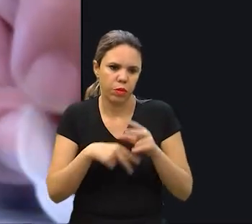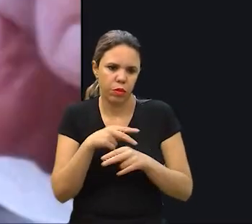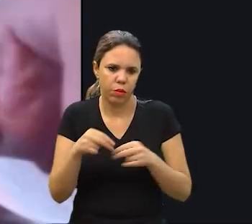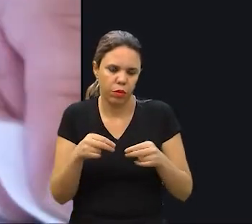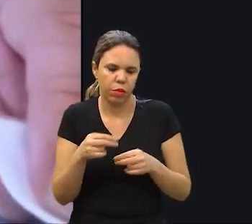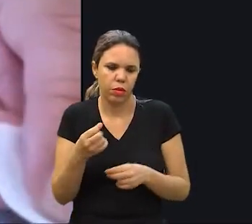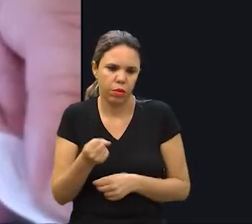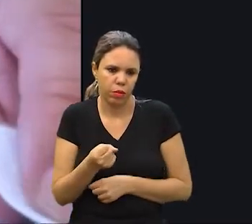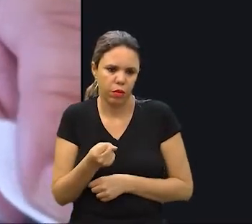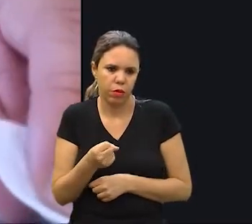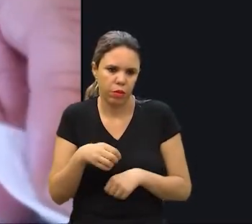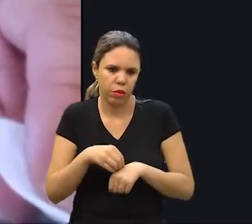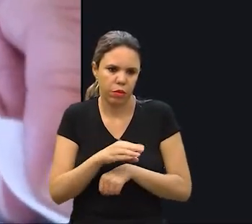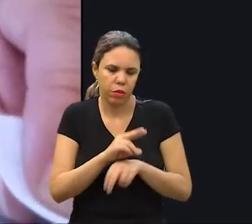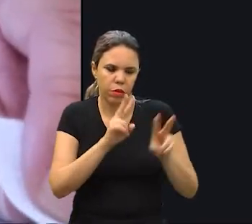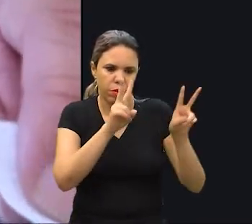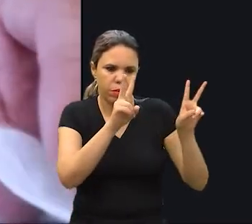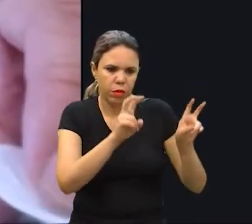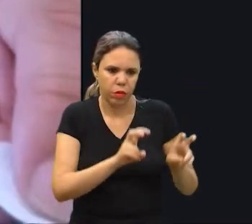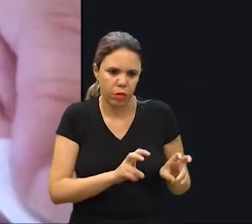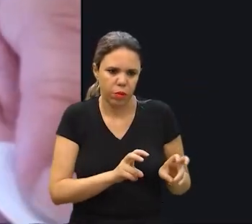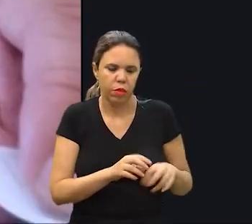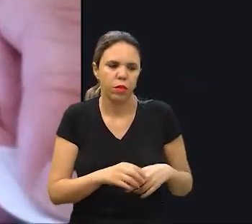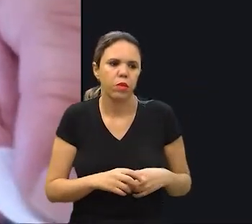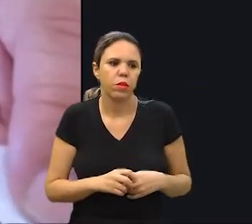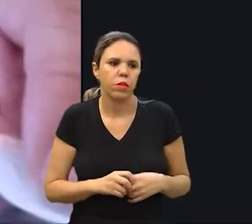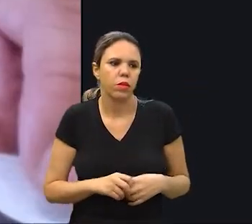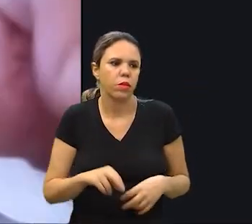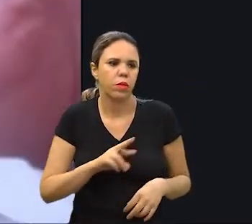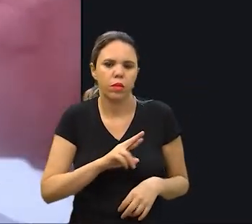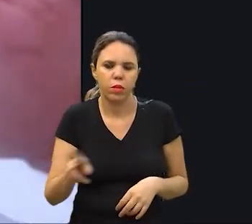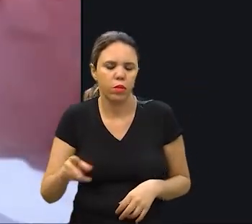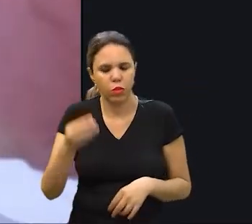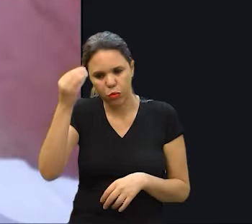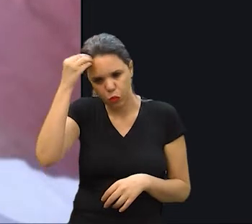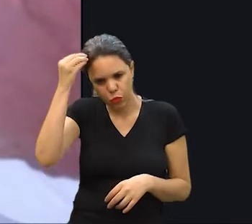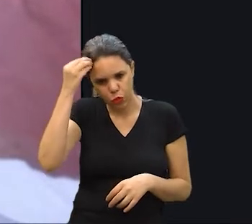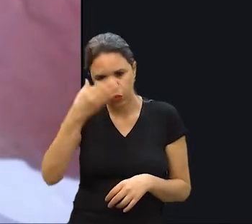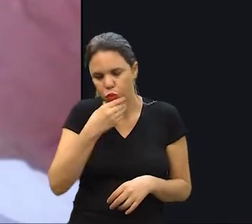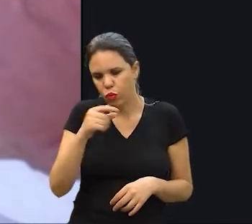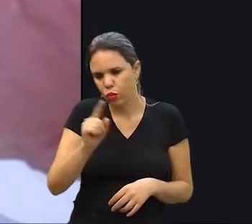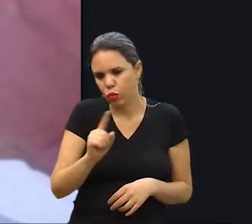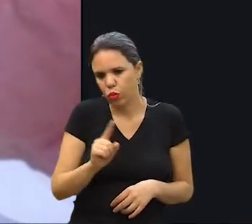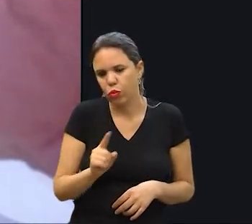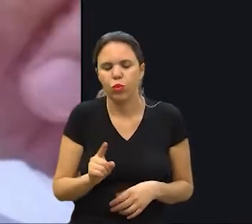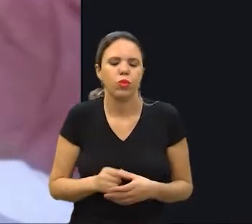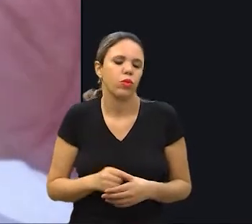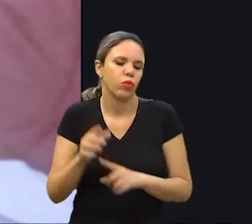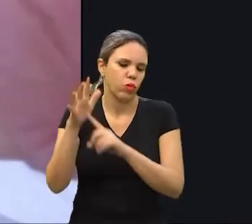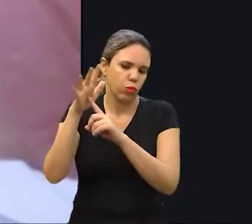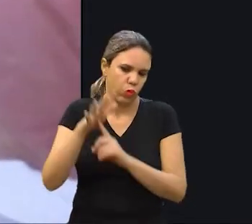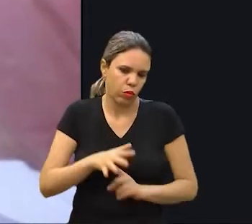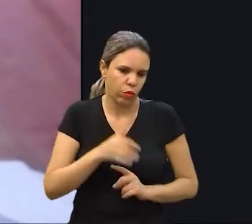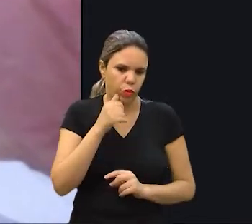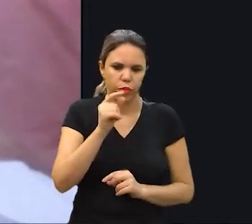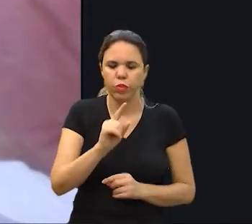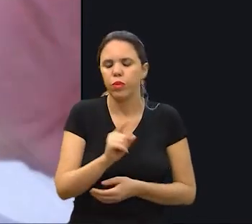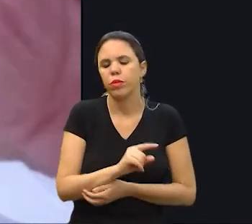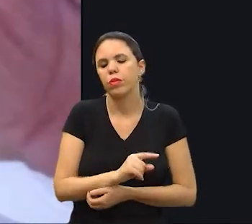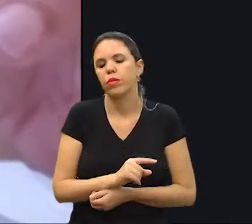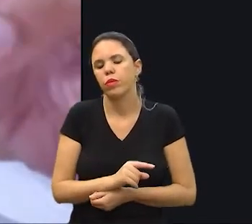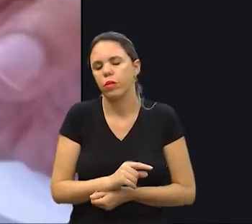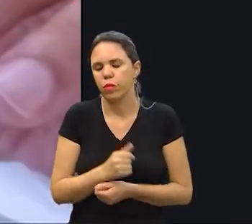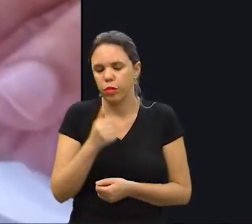do Laço Branco. Trazer esses assuntos à tona, não culpabilizando os homens, não vitimizando as